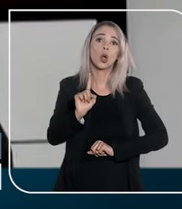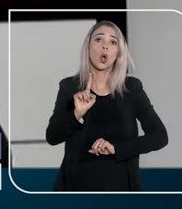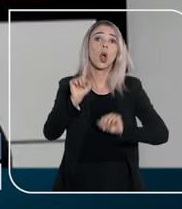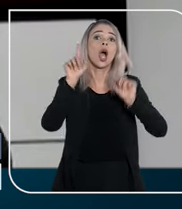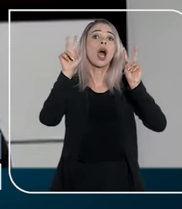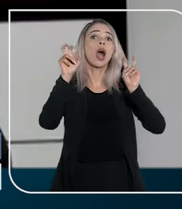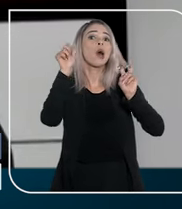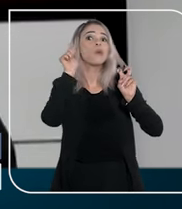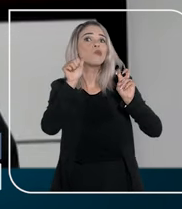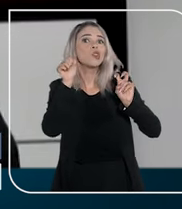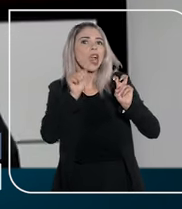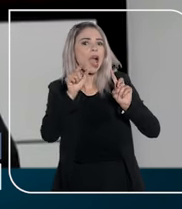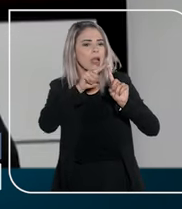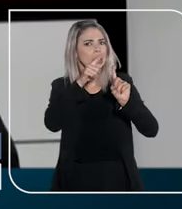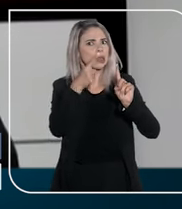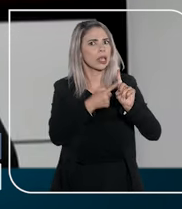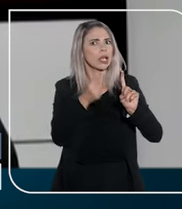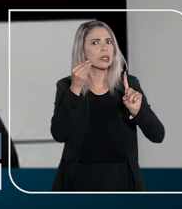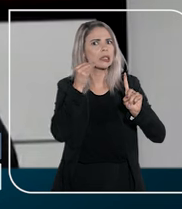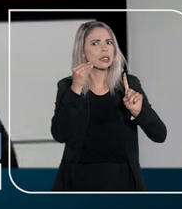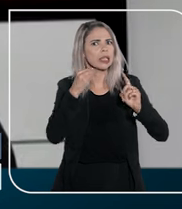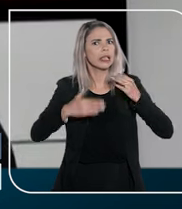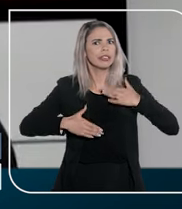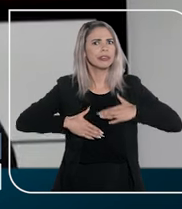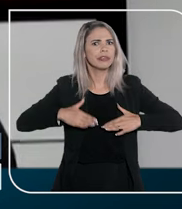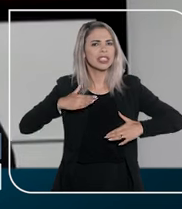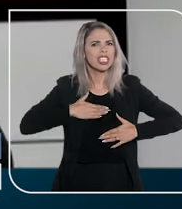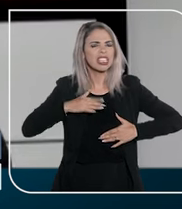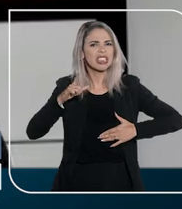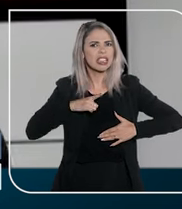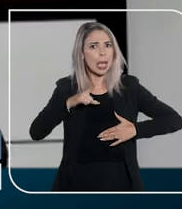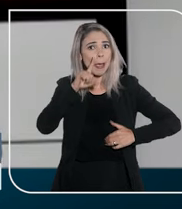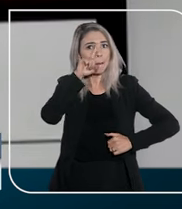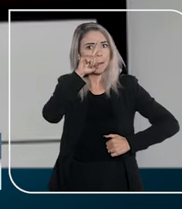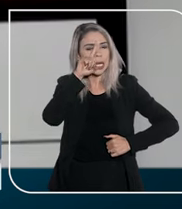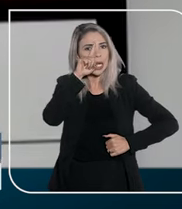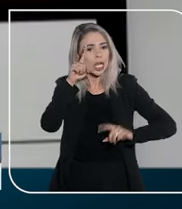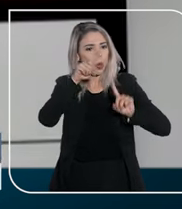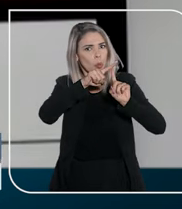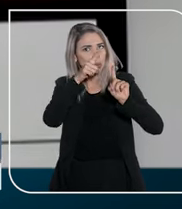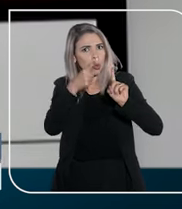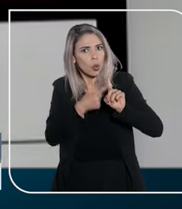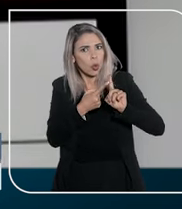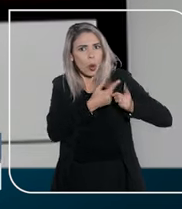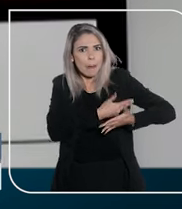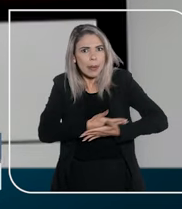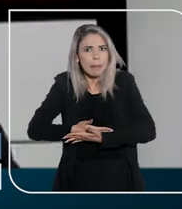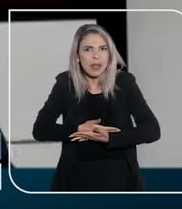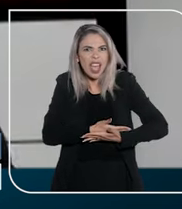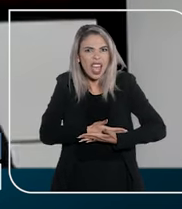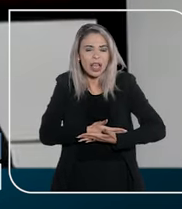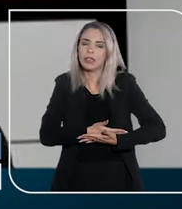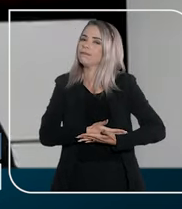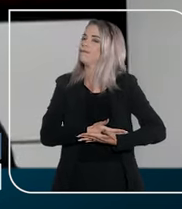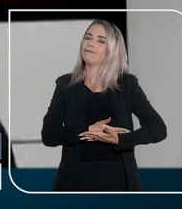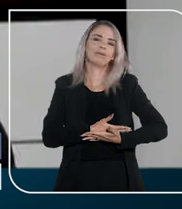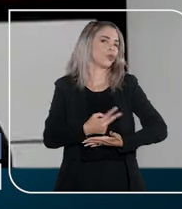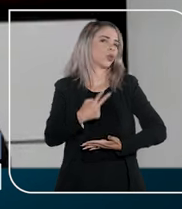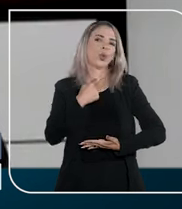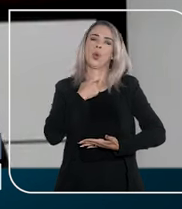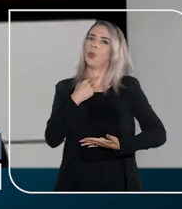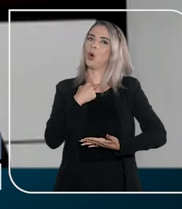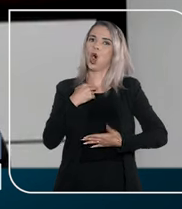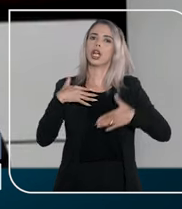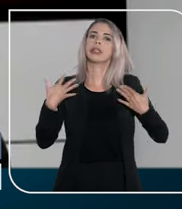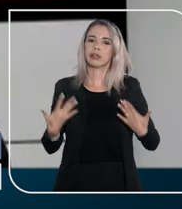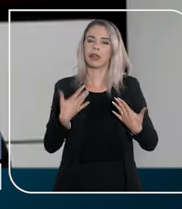vou submeter uma gestante a um teste de aptidão física, podendo trazer risco à maternidade, ao nascituro? Não posso fazer isso. Então